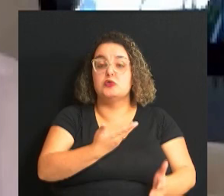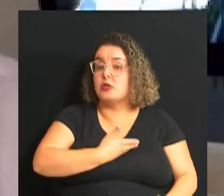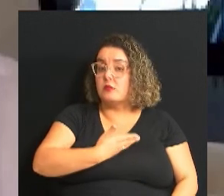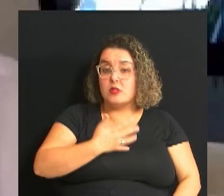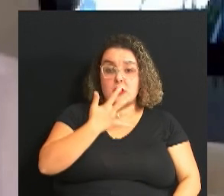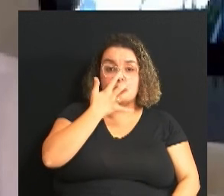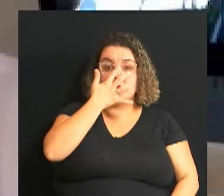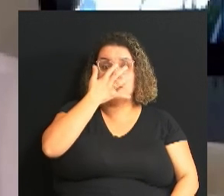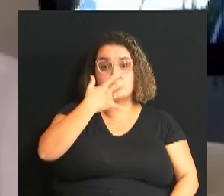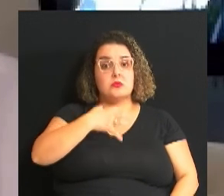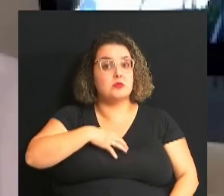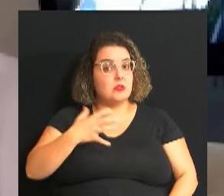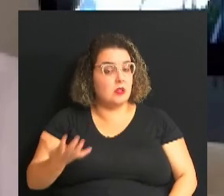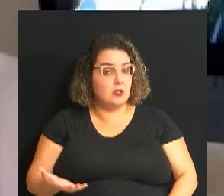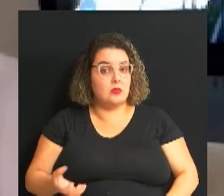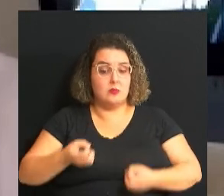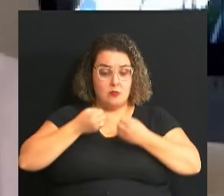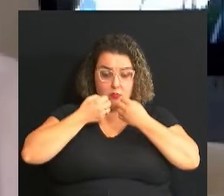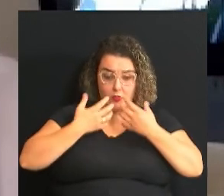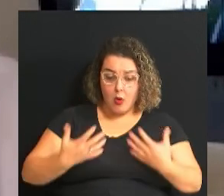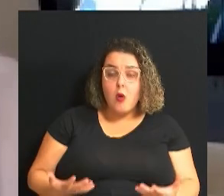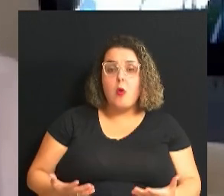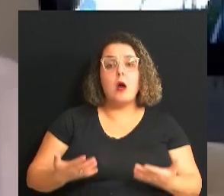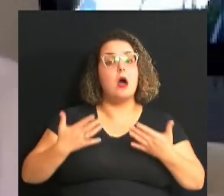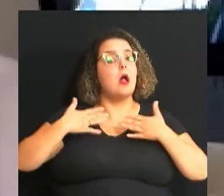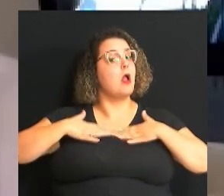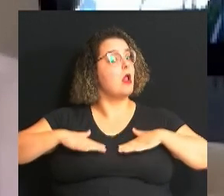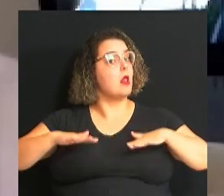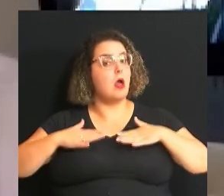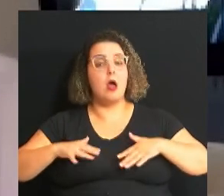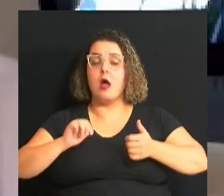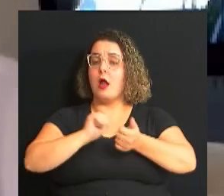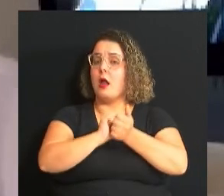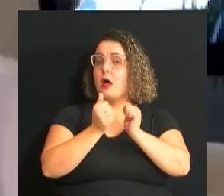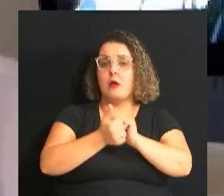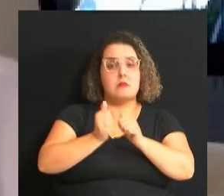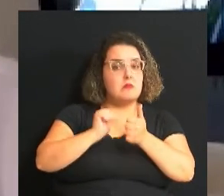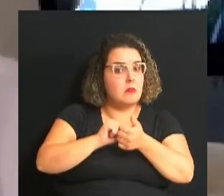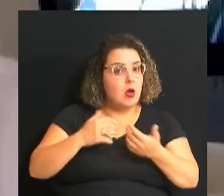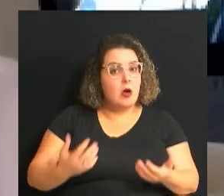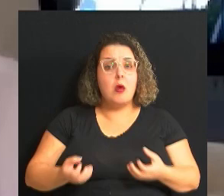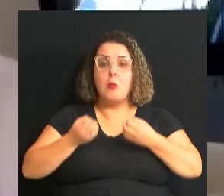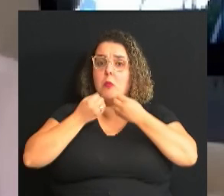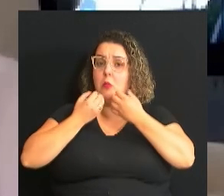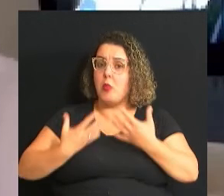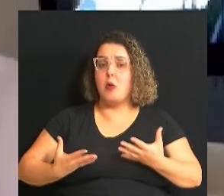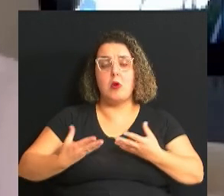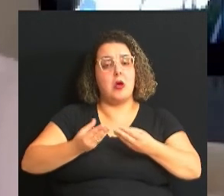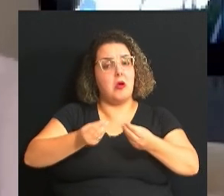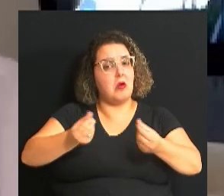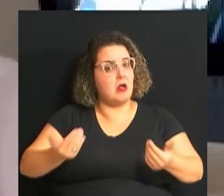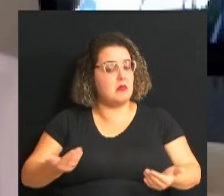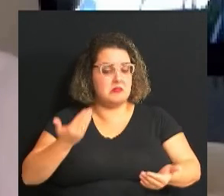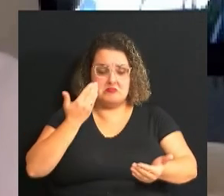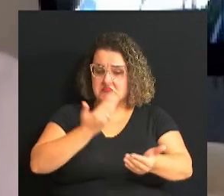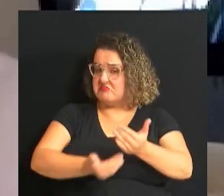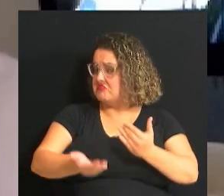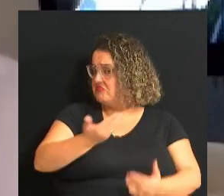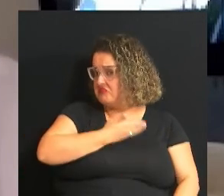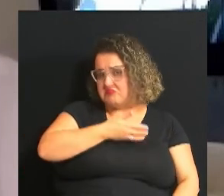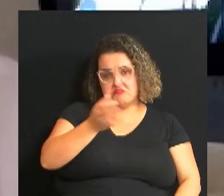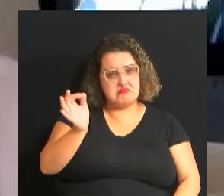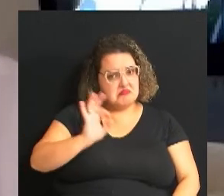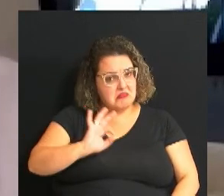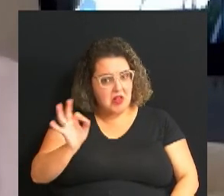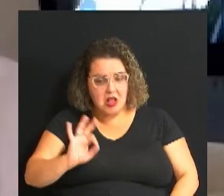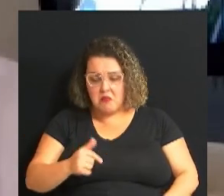de maneira boa, tranquila, adequada, com boa qualidade. Você não vai perder seus amigos, não vai perder